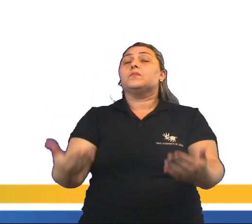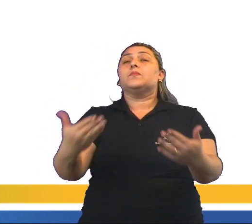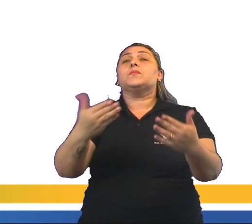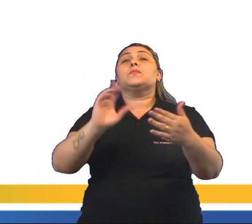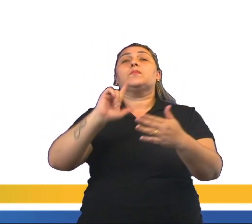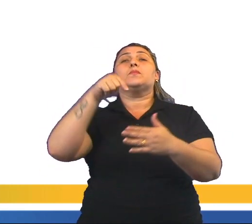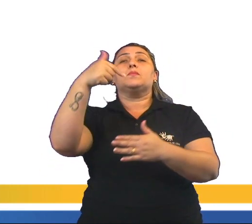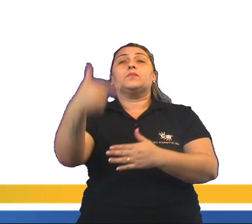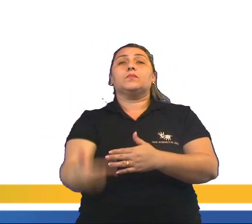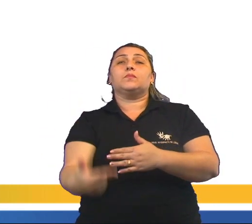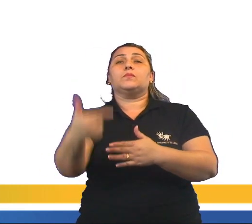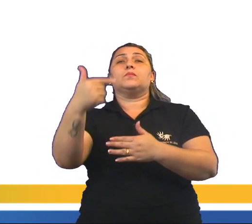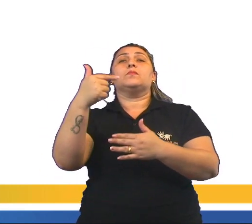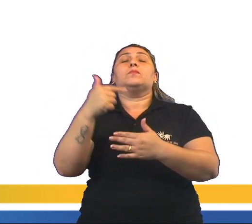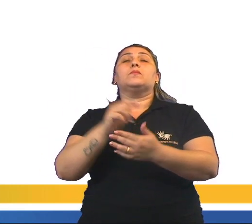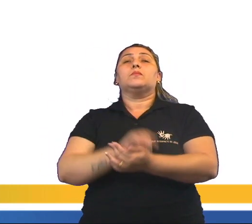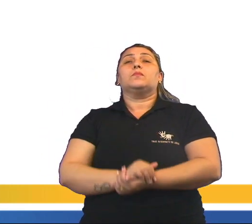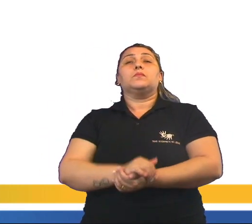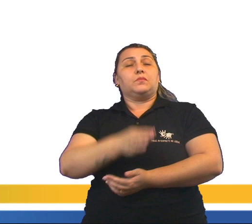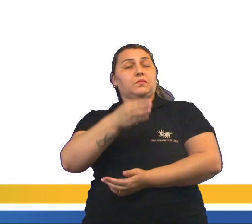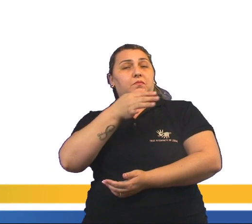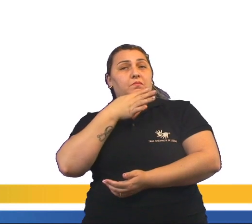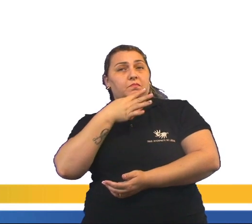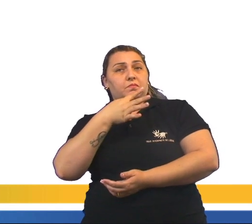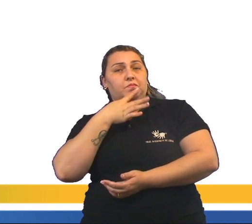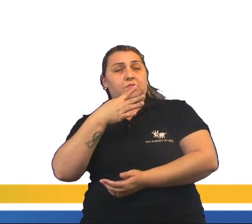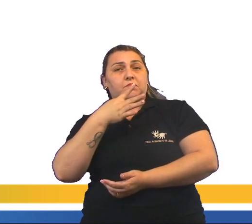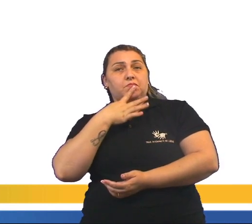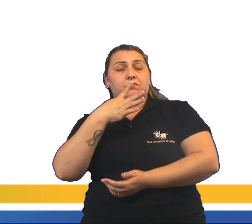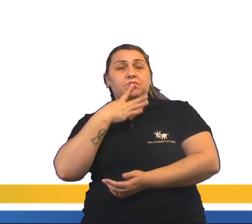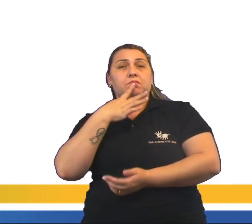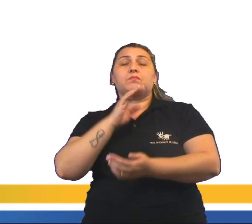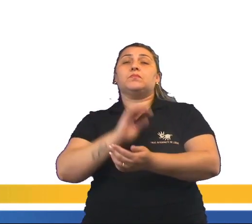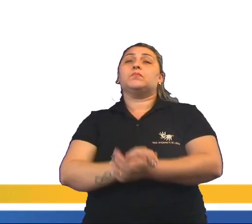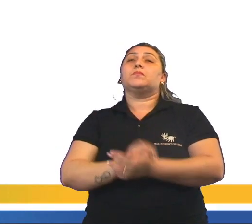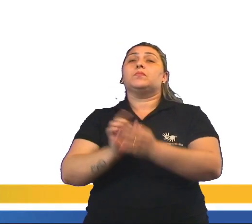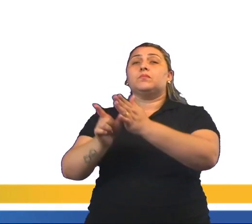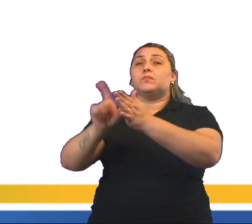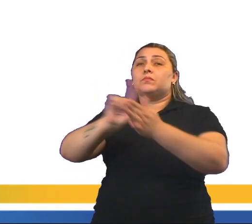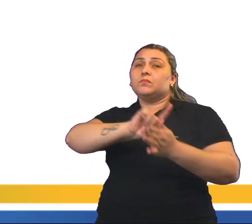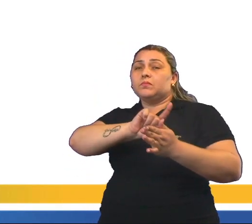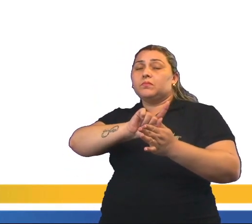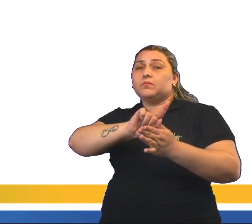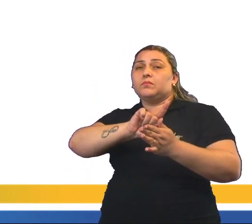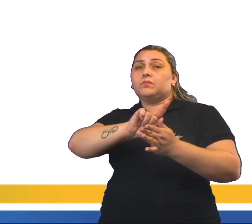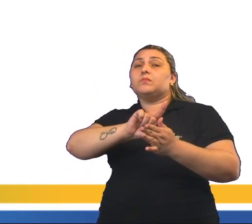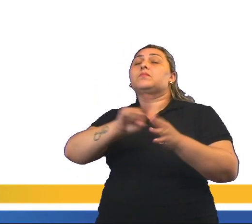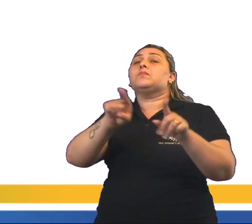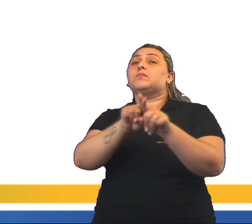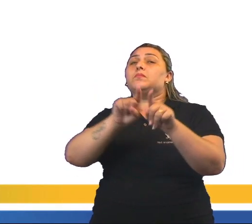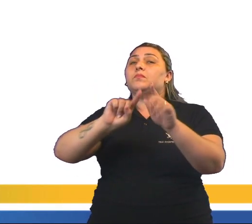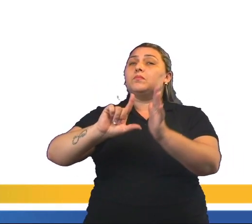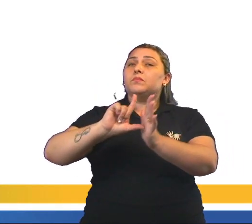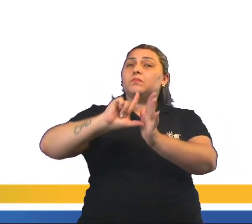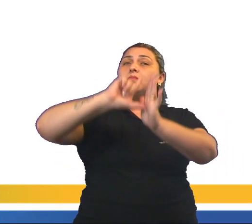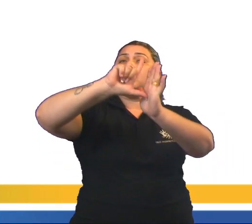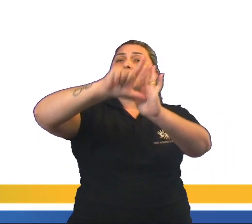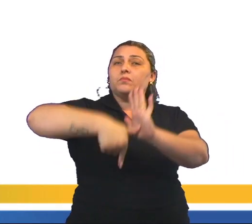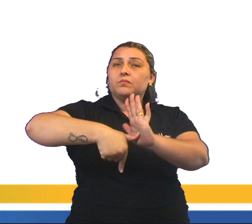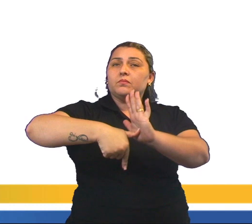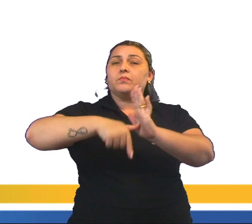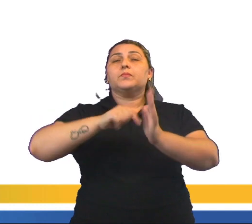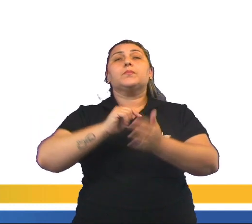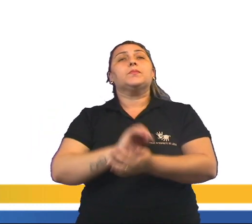os próximos termos conhecendo os seus antecessores tá com também vai ser